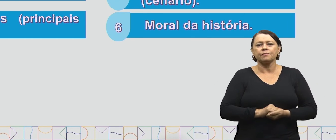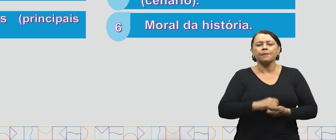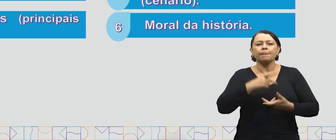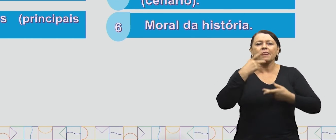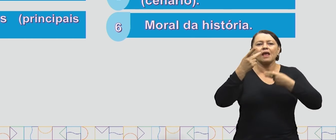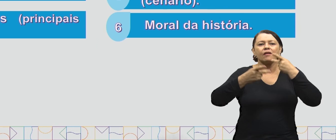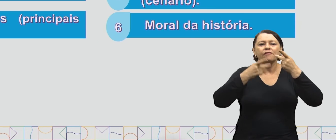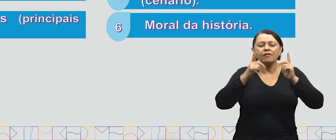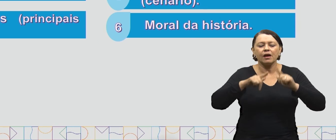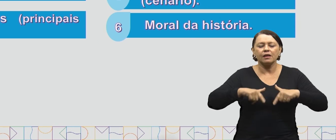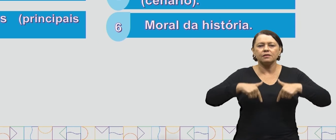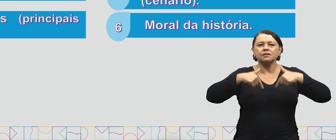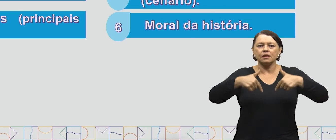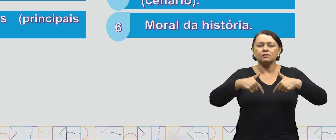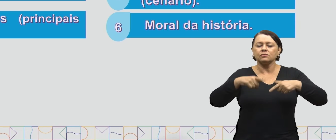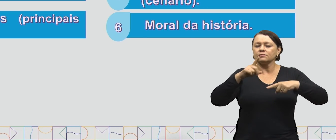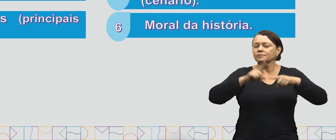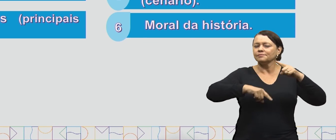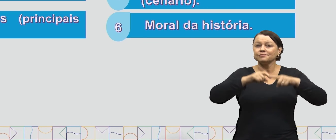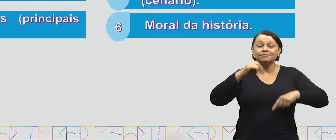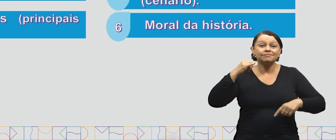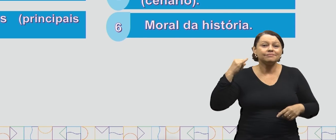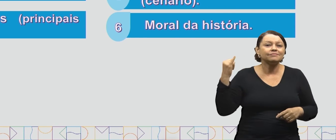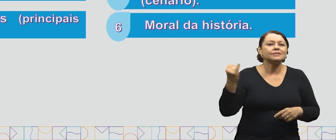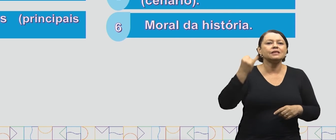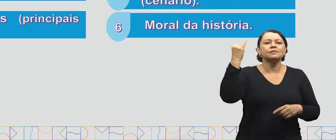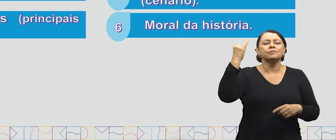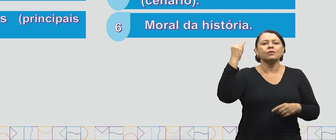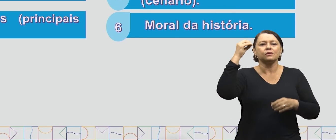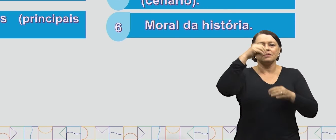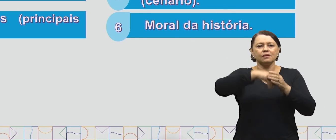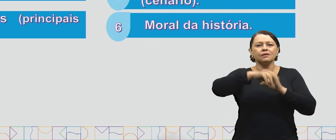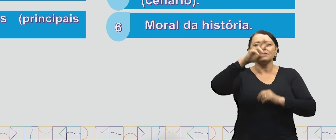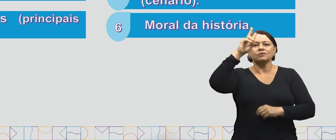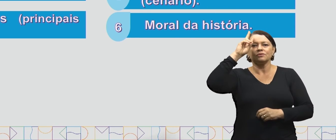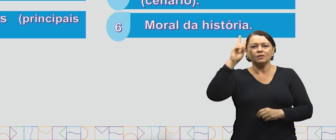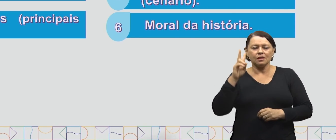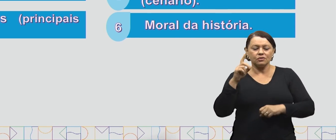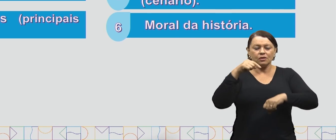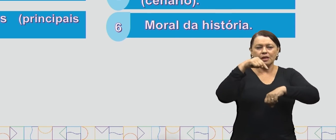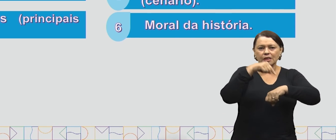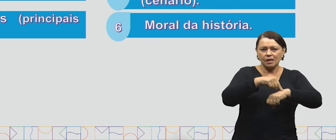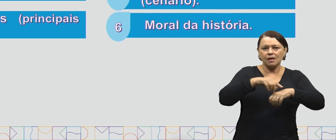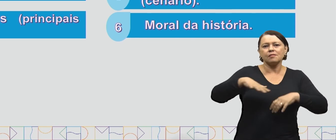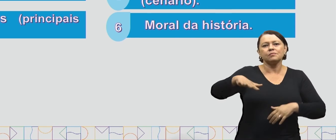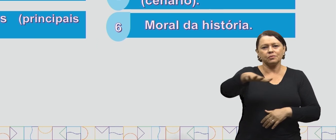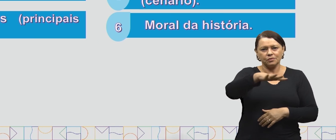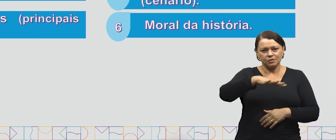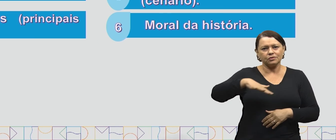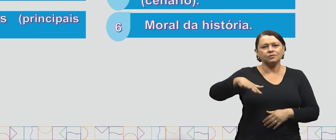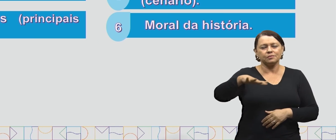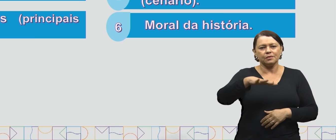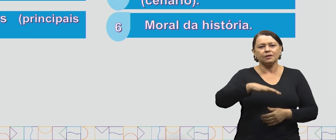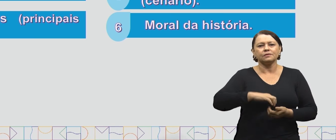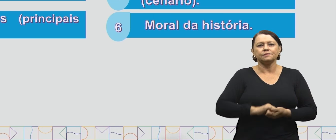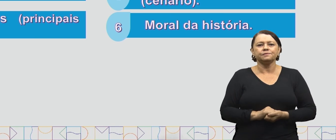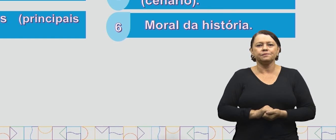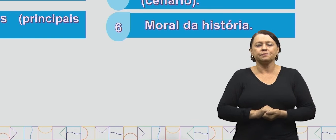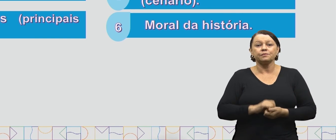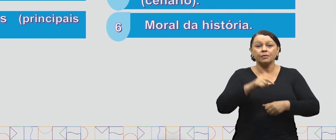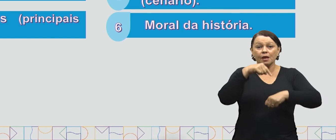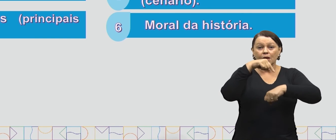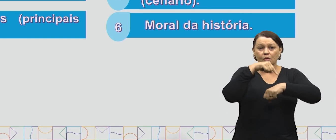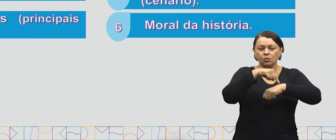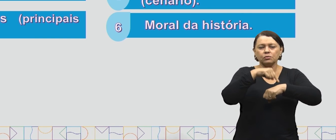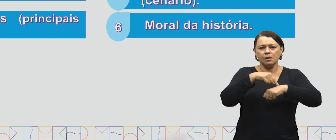e ações são elementos necessários para o desenrolar da história. Tempo e espaço. Cenário. O tempo